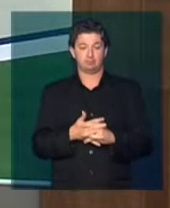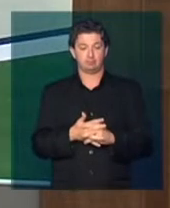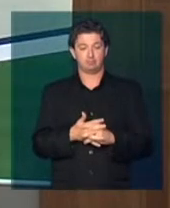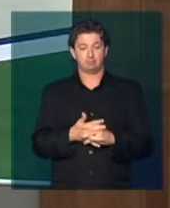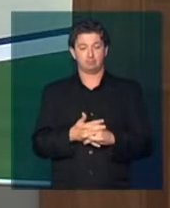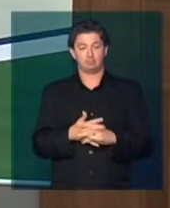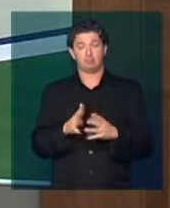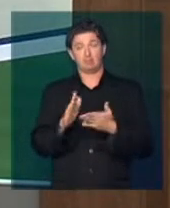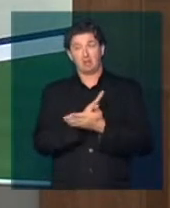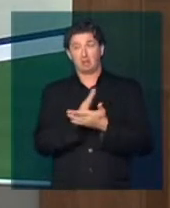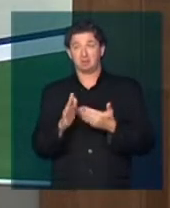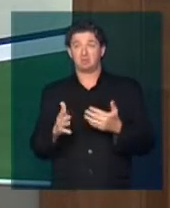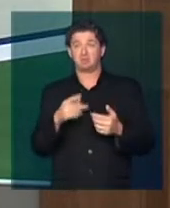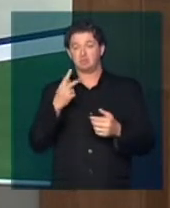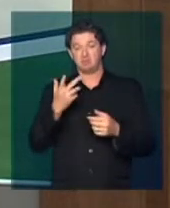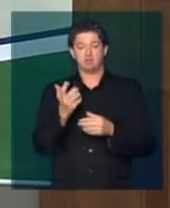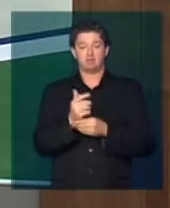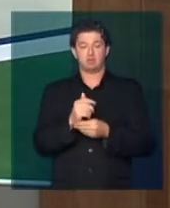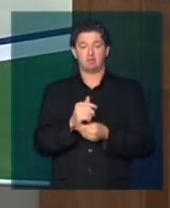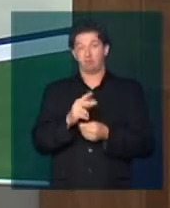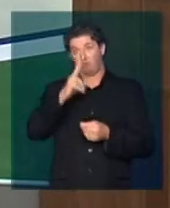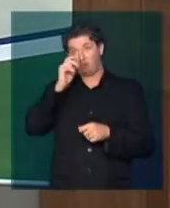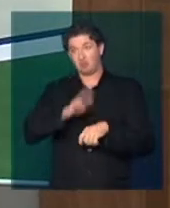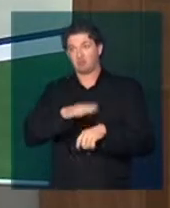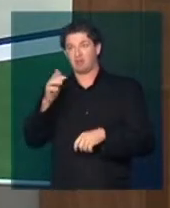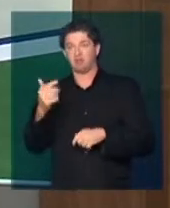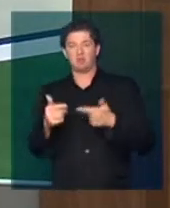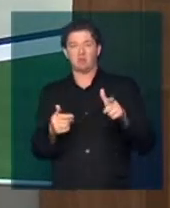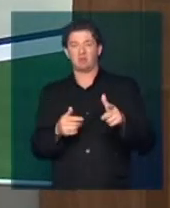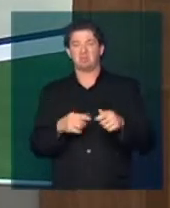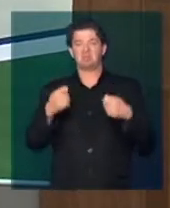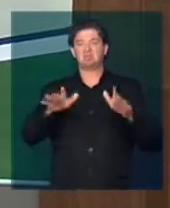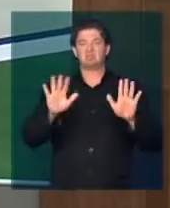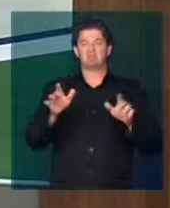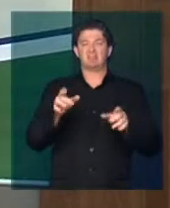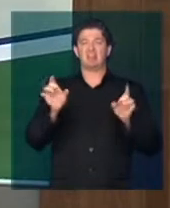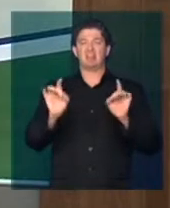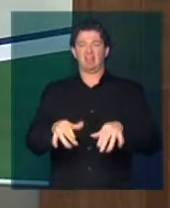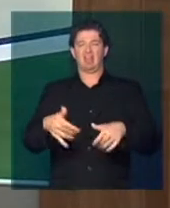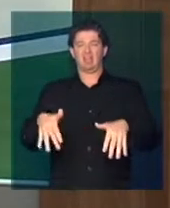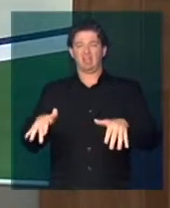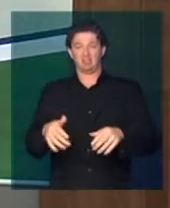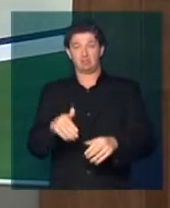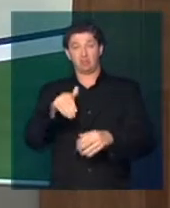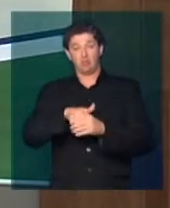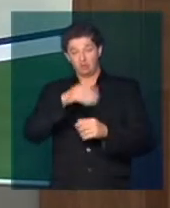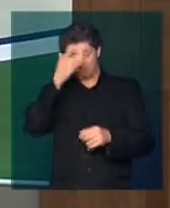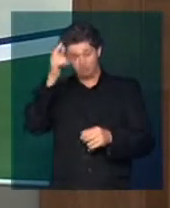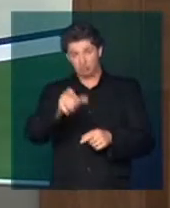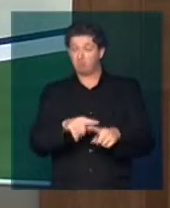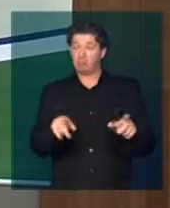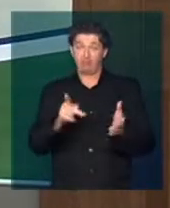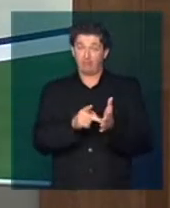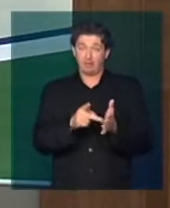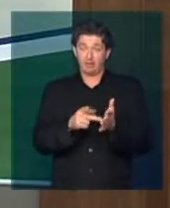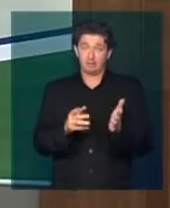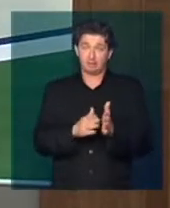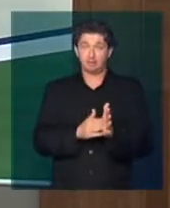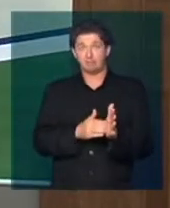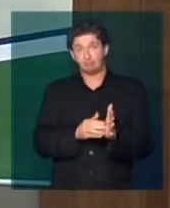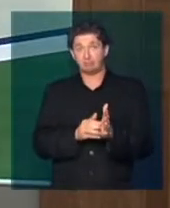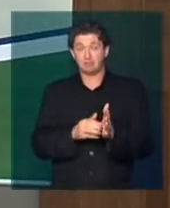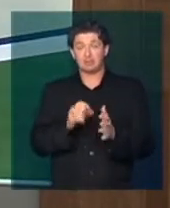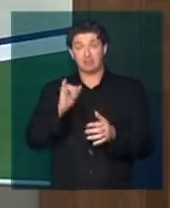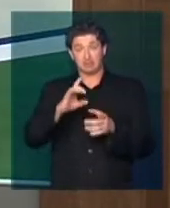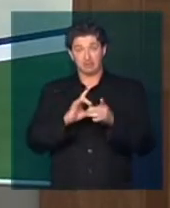Uns querem fortalecer, outros não acham que não, é melhor votar nas pessoas, mas a verdade é que, onde